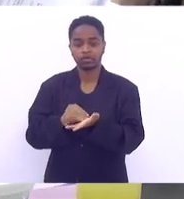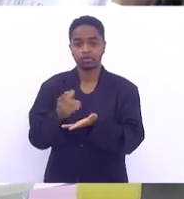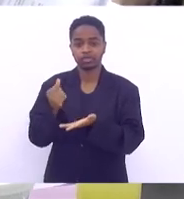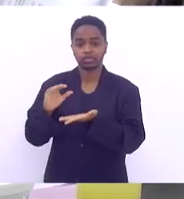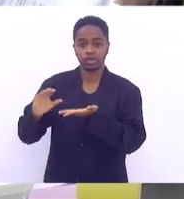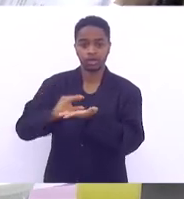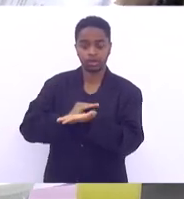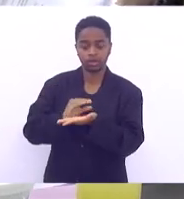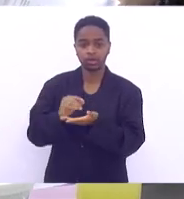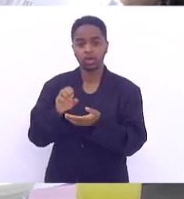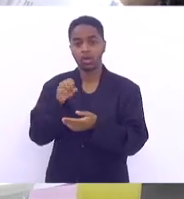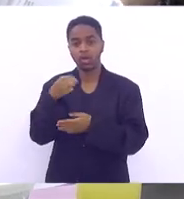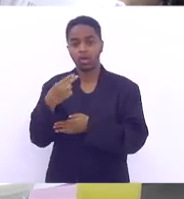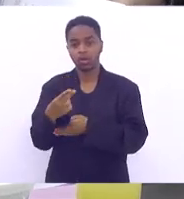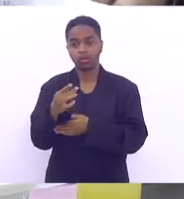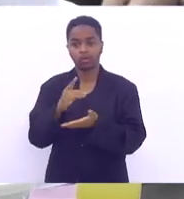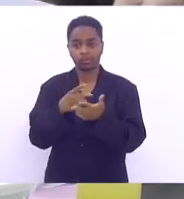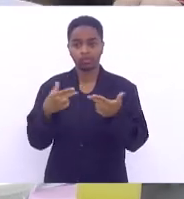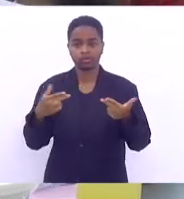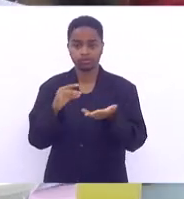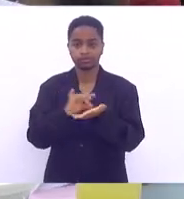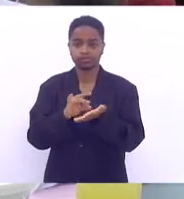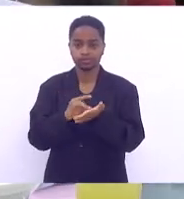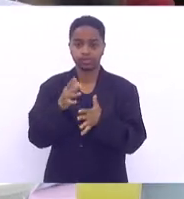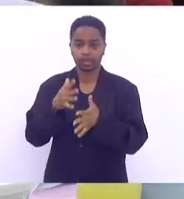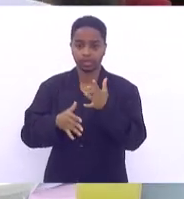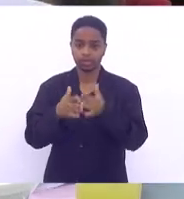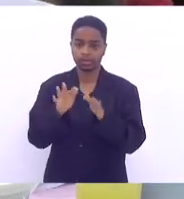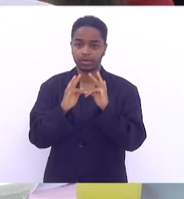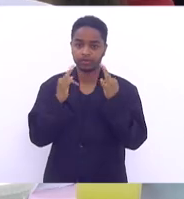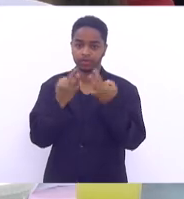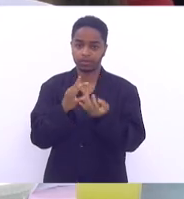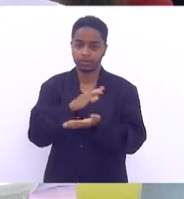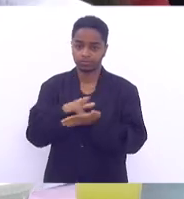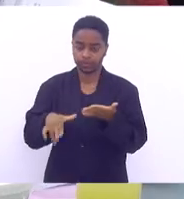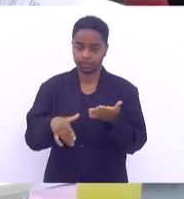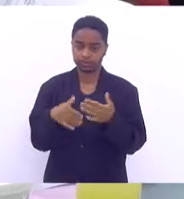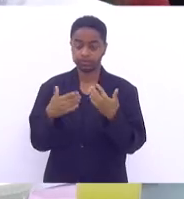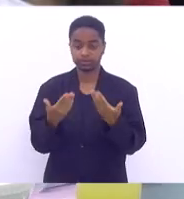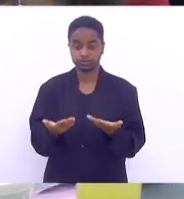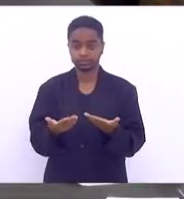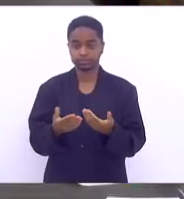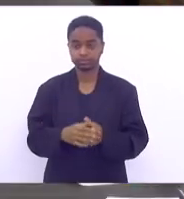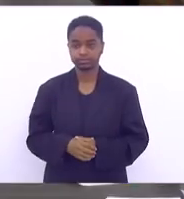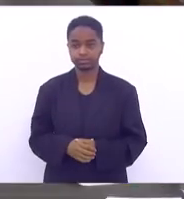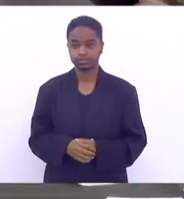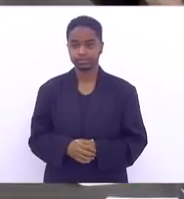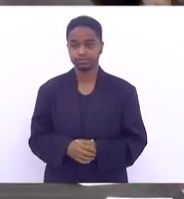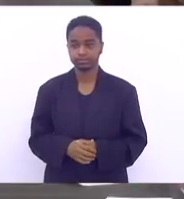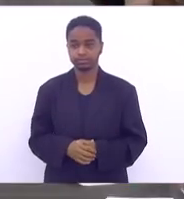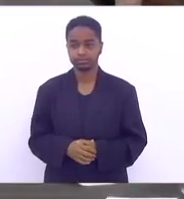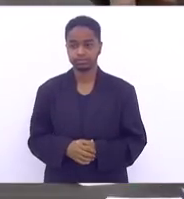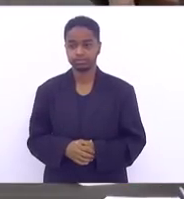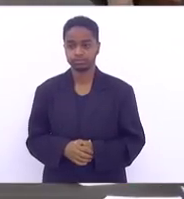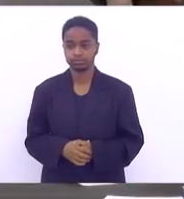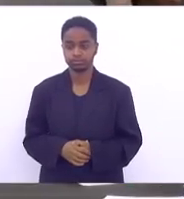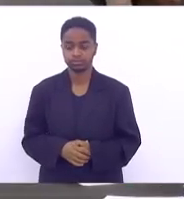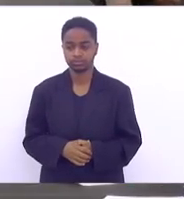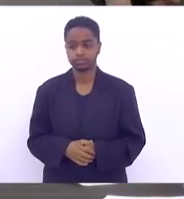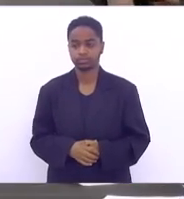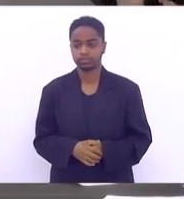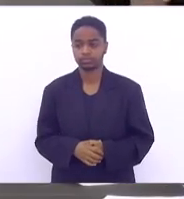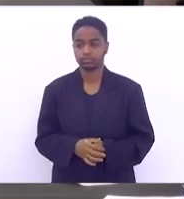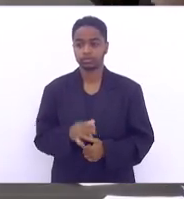enfim, situações realmente que estão deixando as famílias muito desesperadas. Deputado Mink. Pela ordem, presidente. Rapidíssimo. Deputado Mink. É